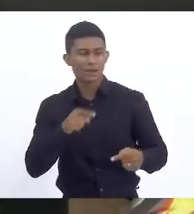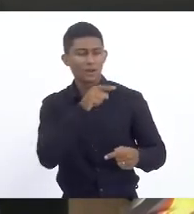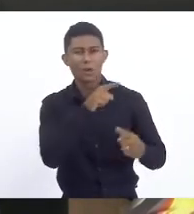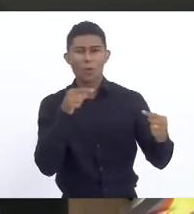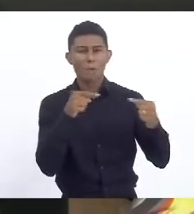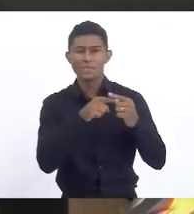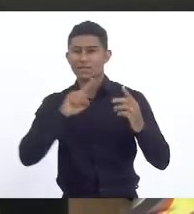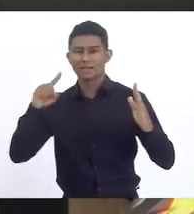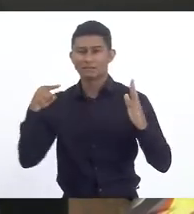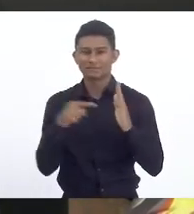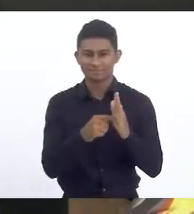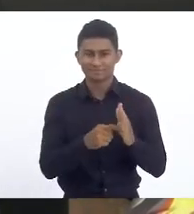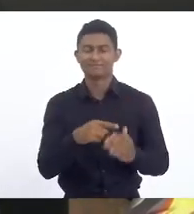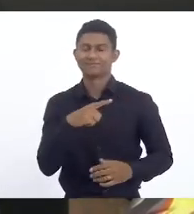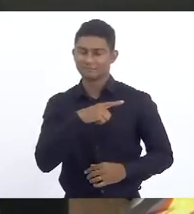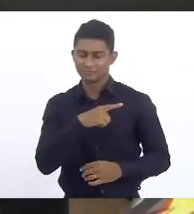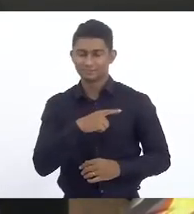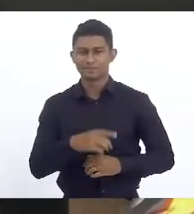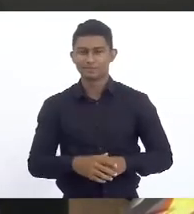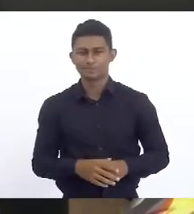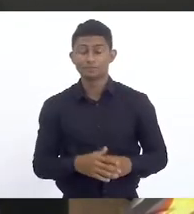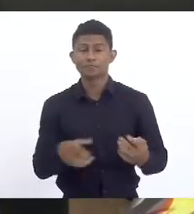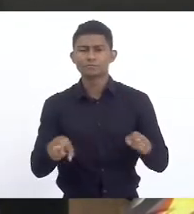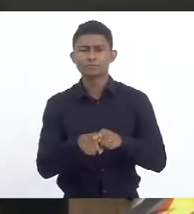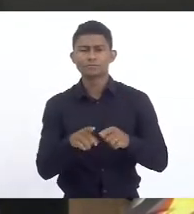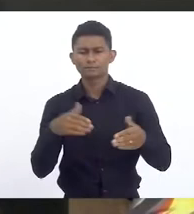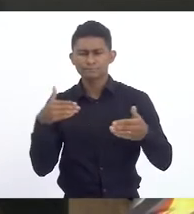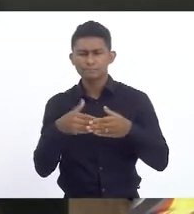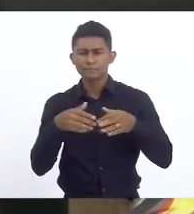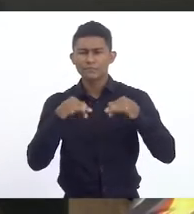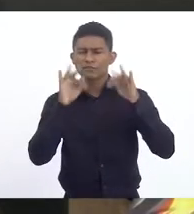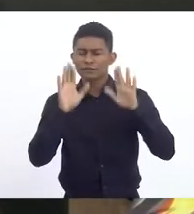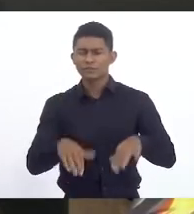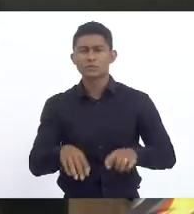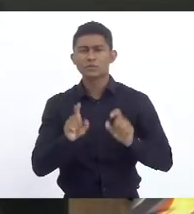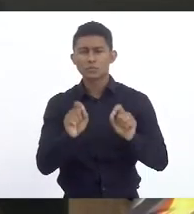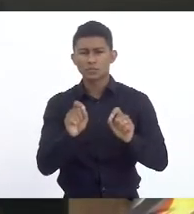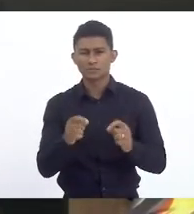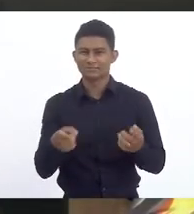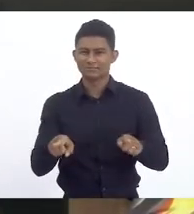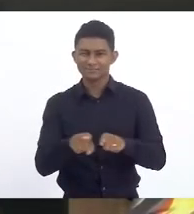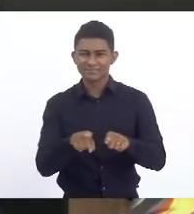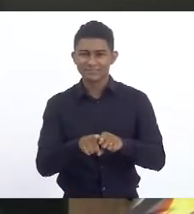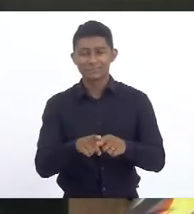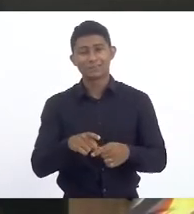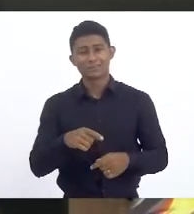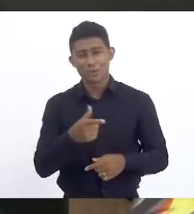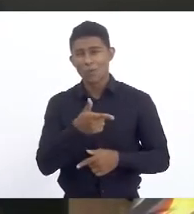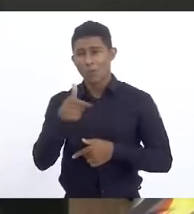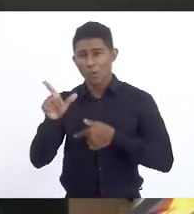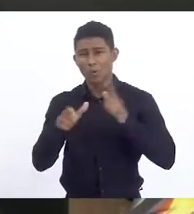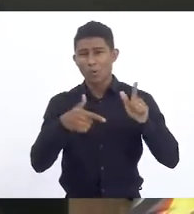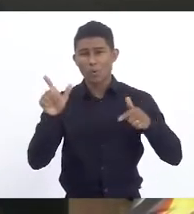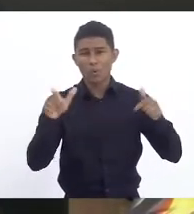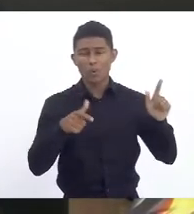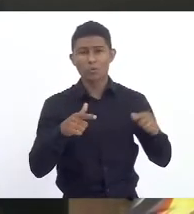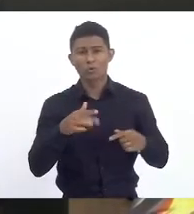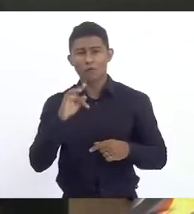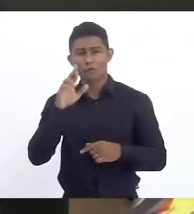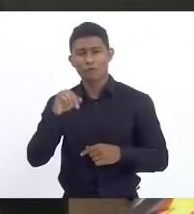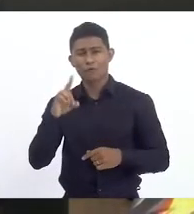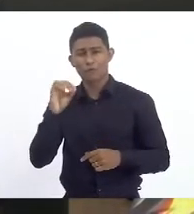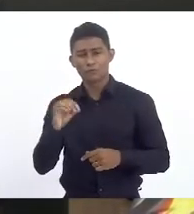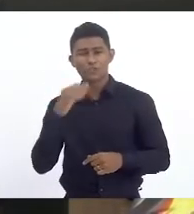também. E, por fim, acho que colocar também aquilo que a experiência de outros fundos soberanos